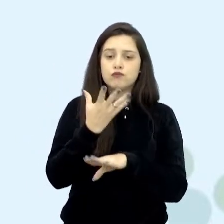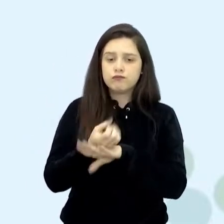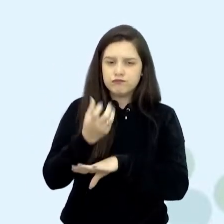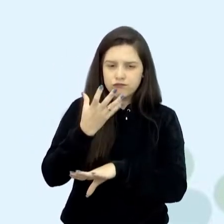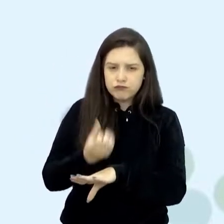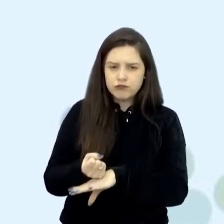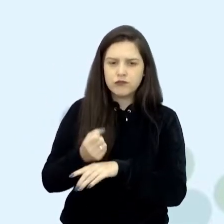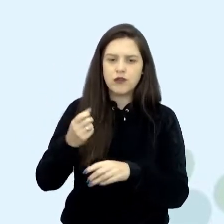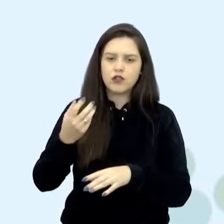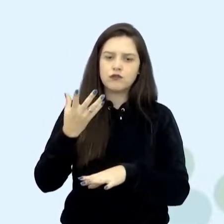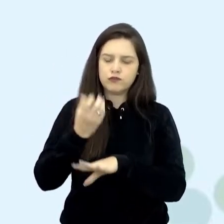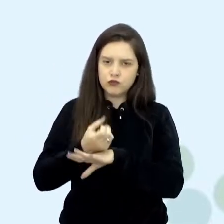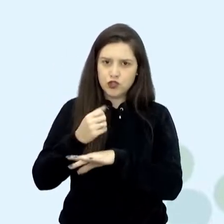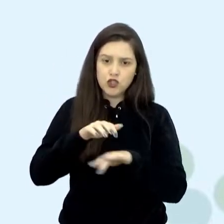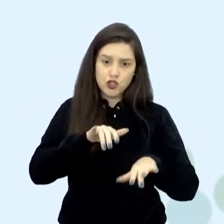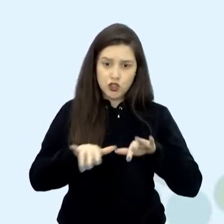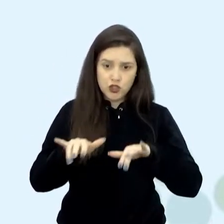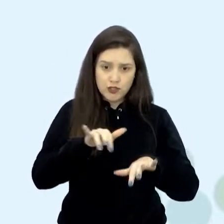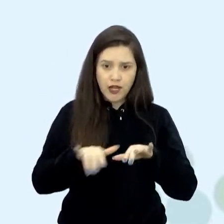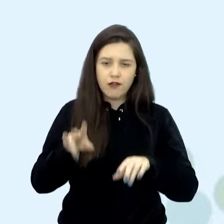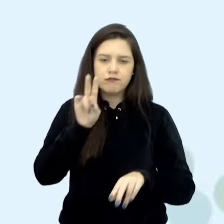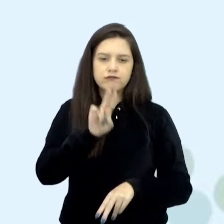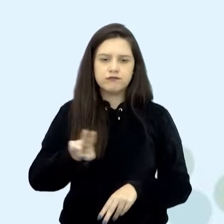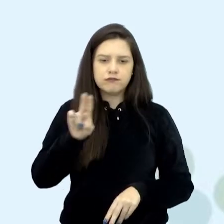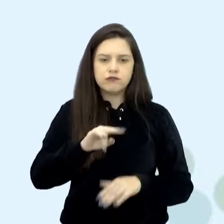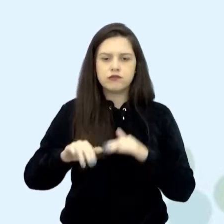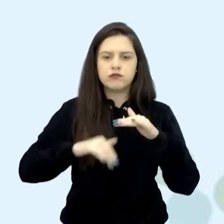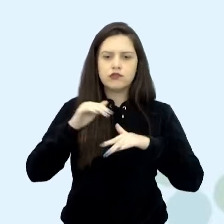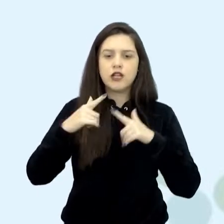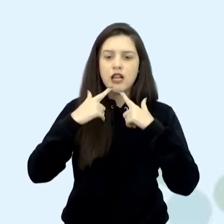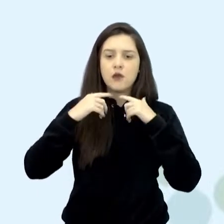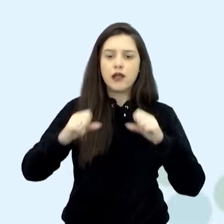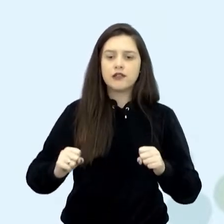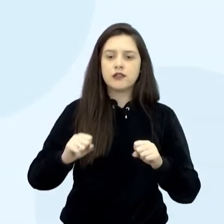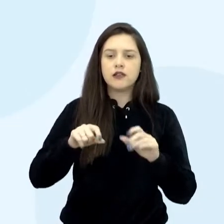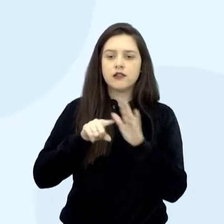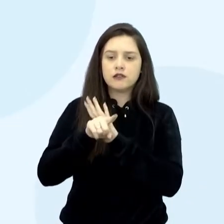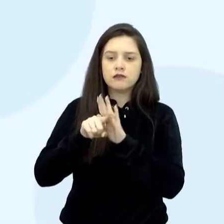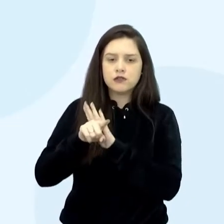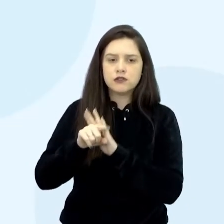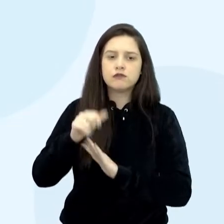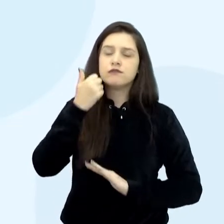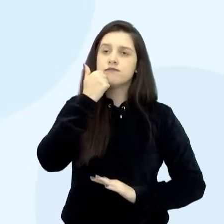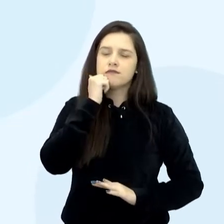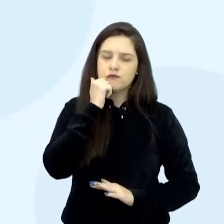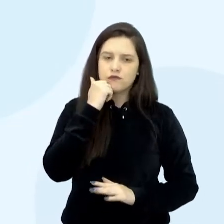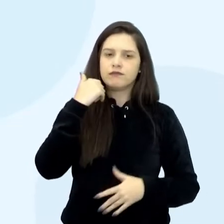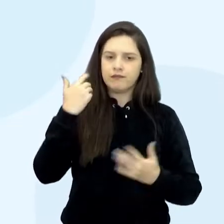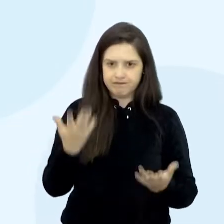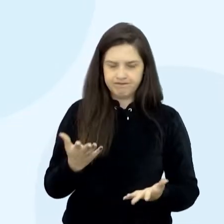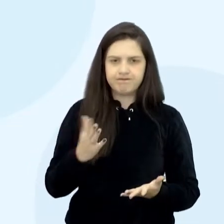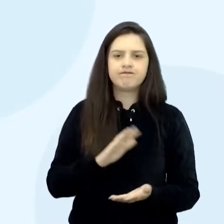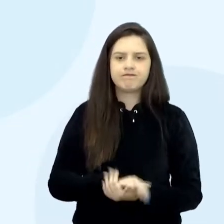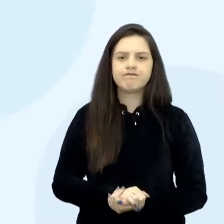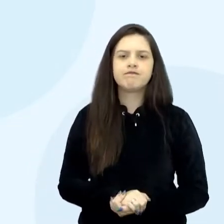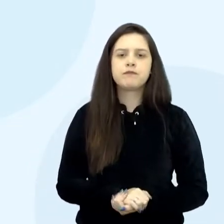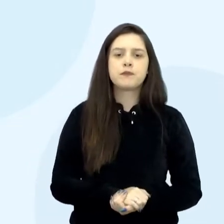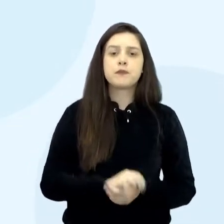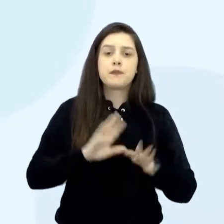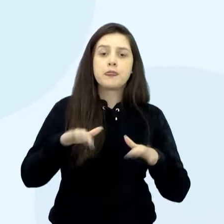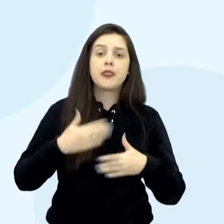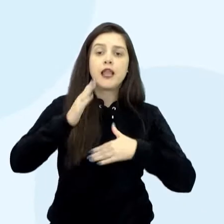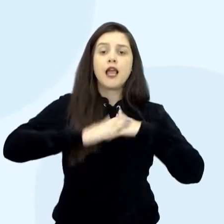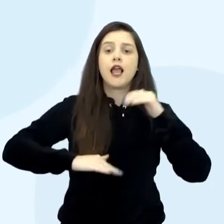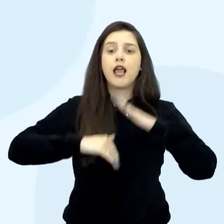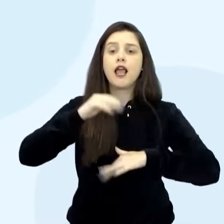de dispositivos aplicativos digitais, utilizando procedimentos e linguagens adequados à investigação científica.